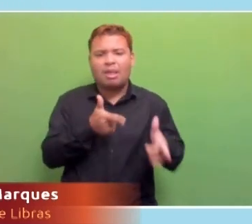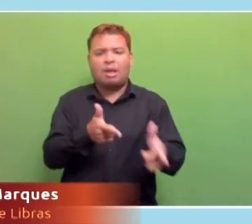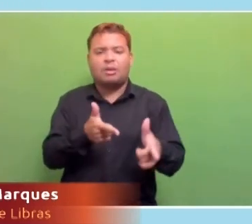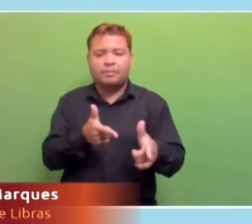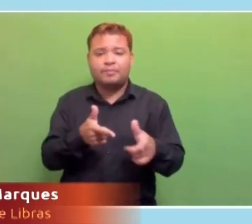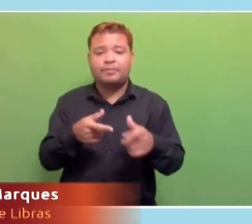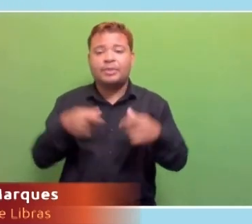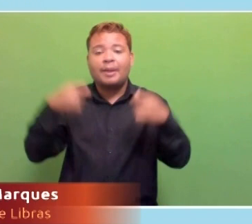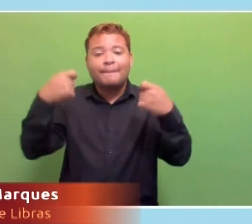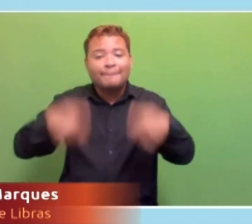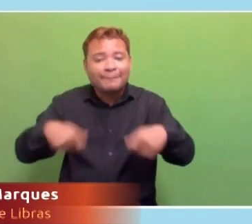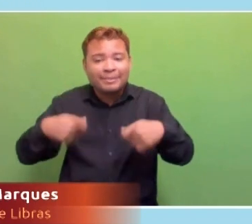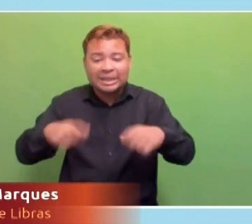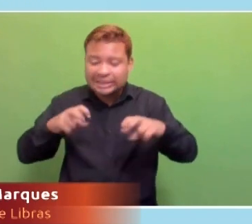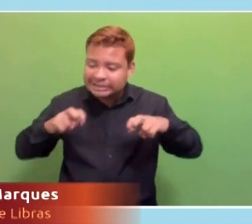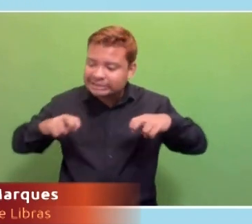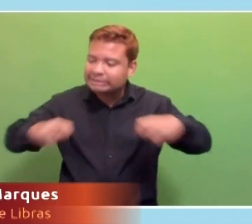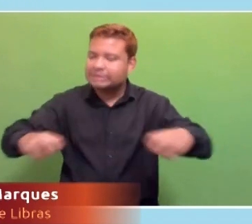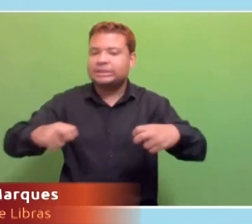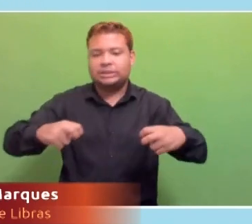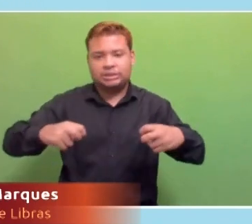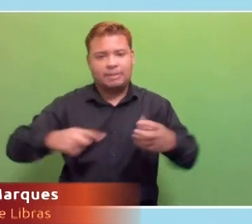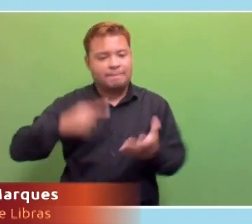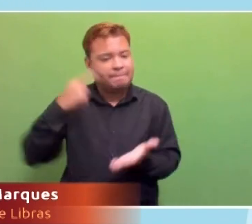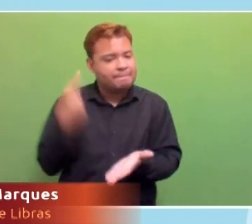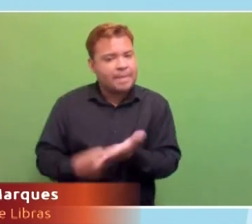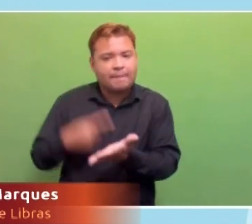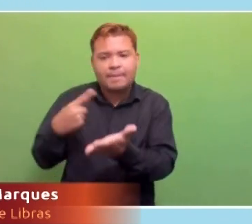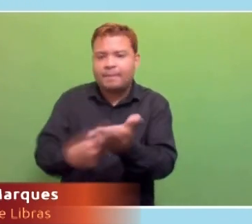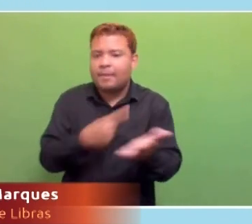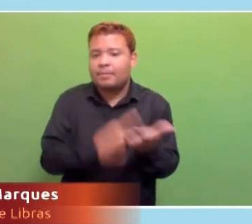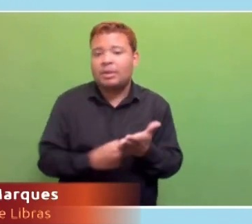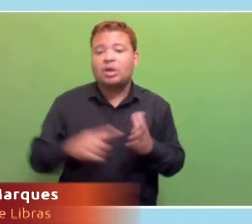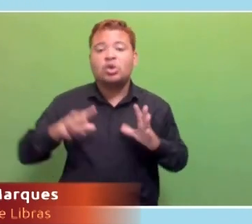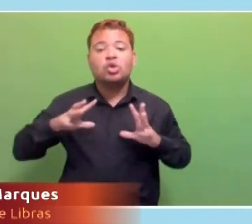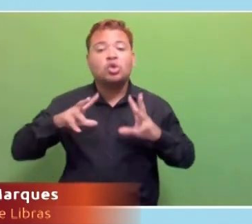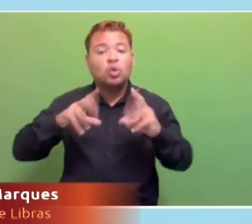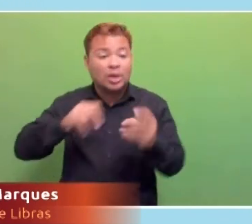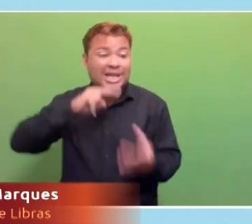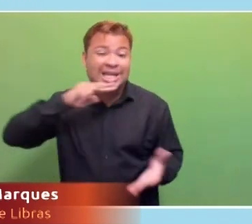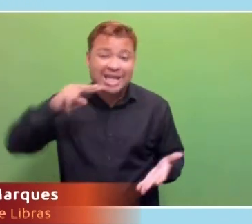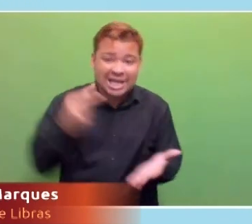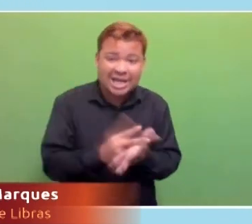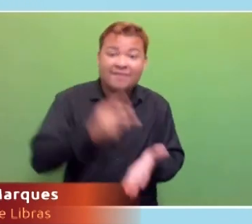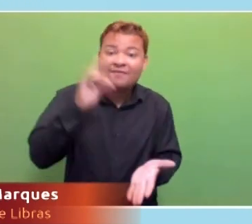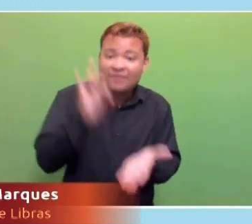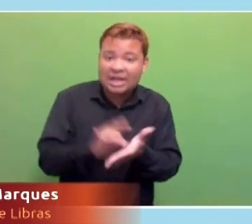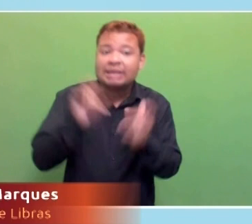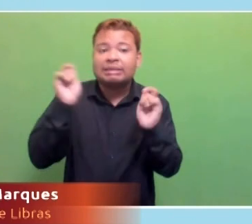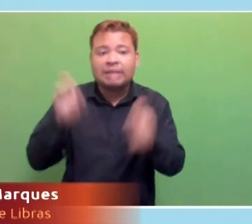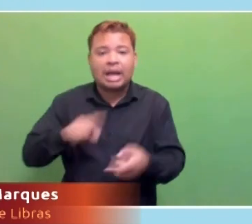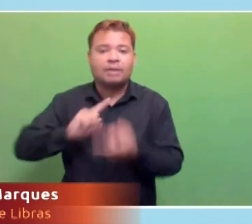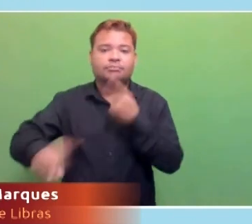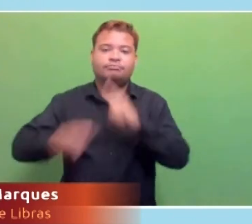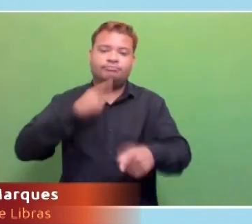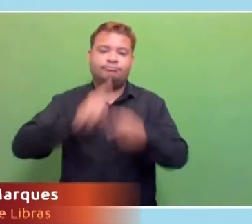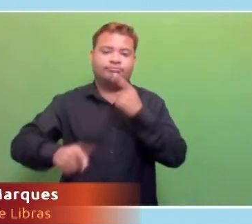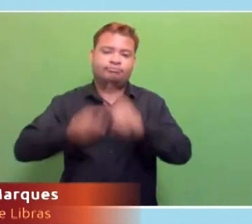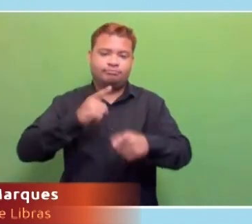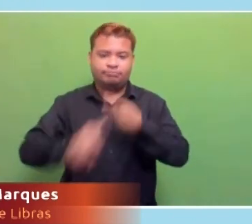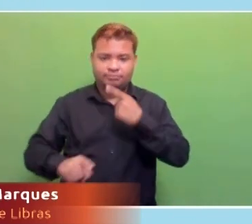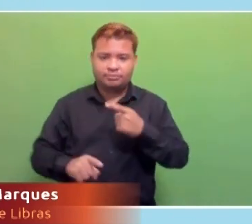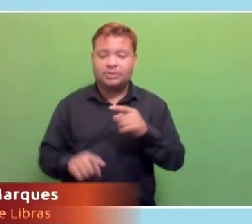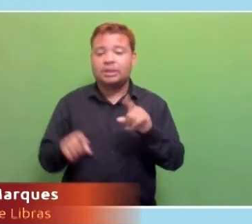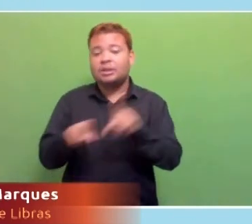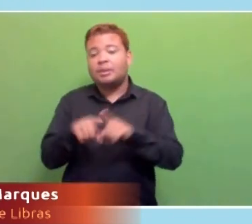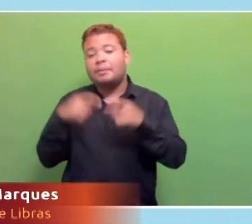mesa diplomática com todas as partes que sejam reconhecidas e que possam conversar entre si. E, sobretudo, a resolução